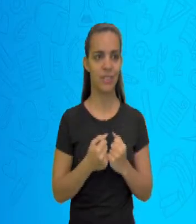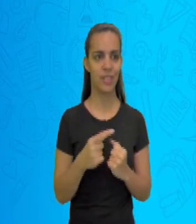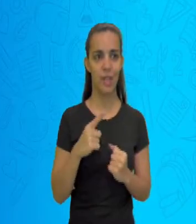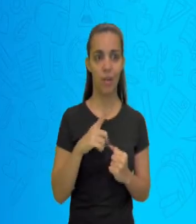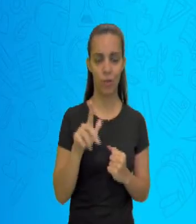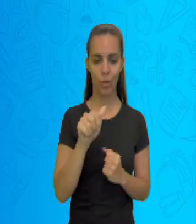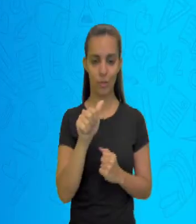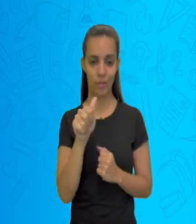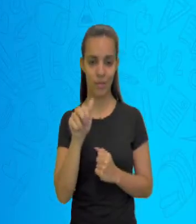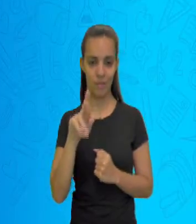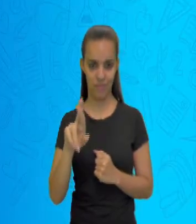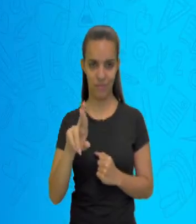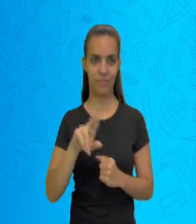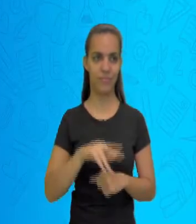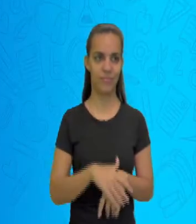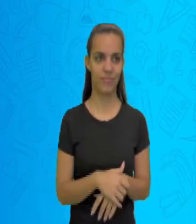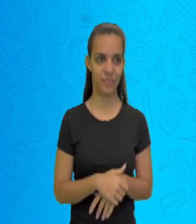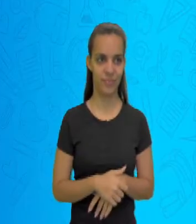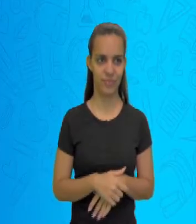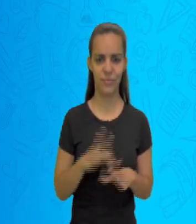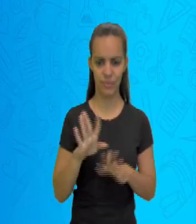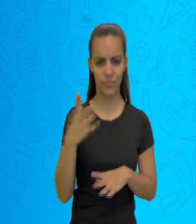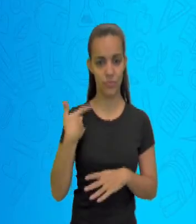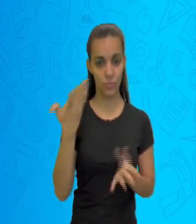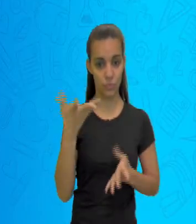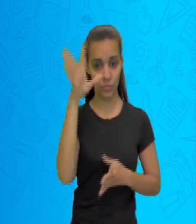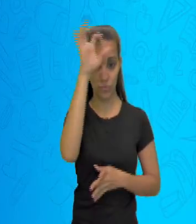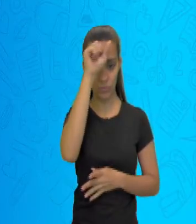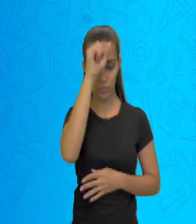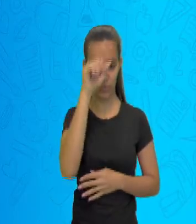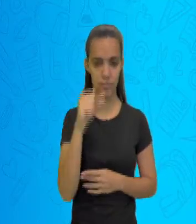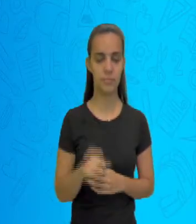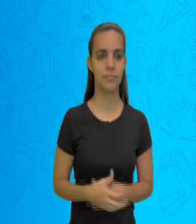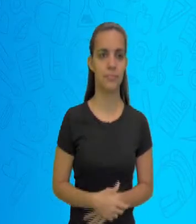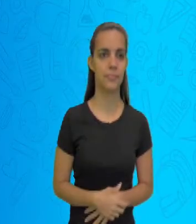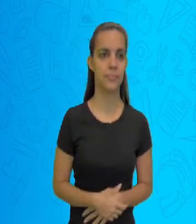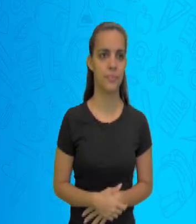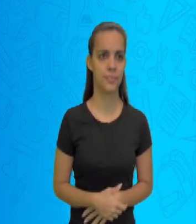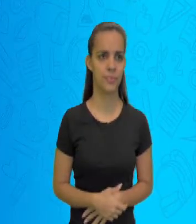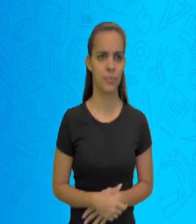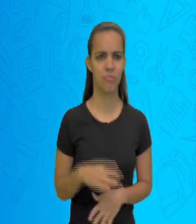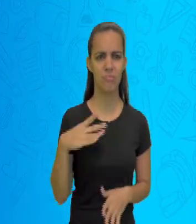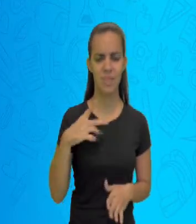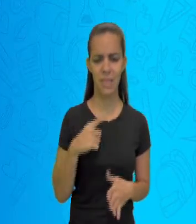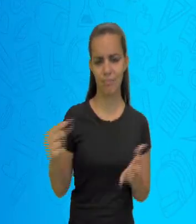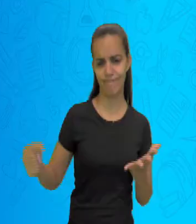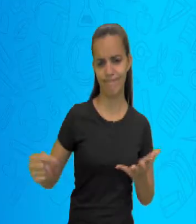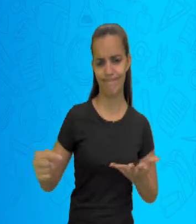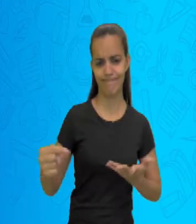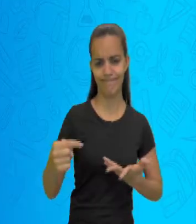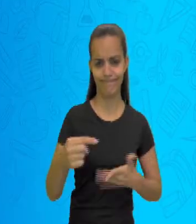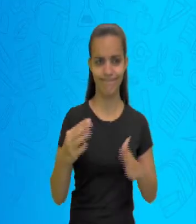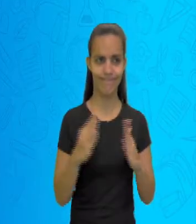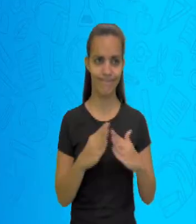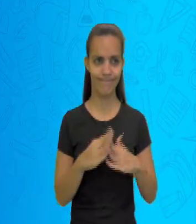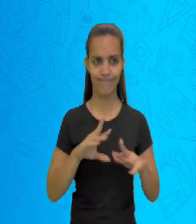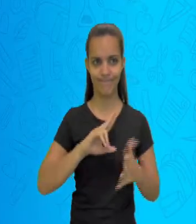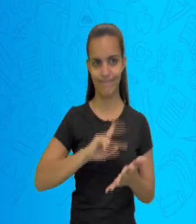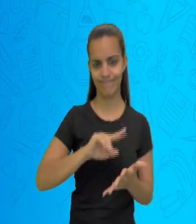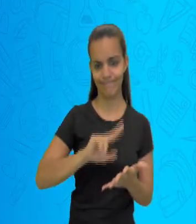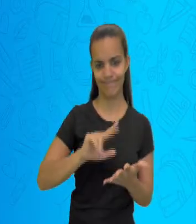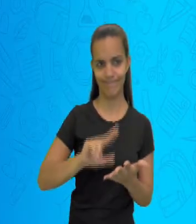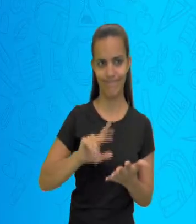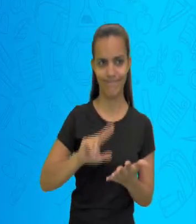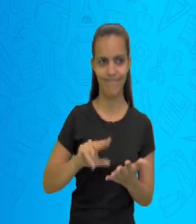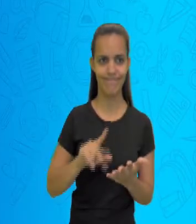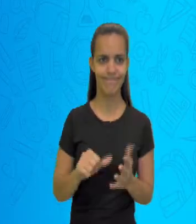lar. Então vamos entender um pouquinho sobre isso. Os tipos de moradia são as moradas construídas